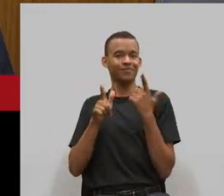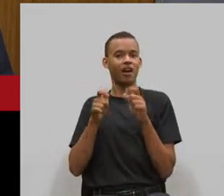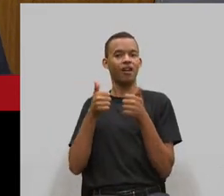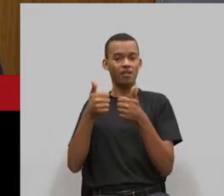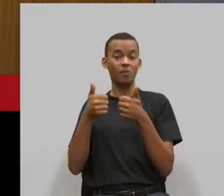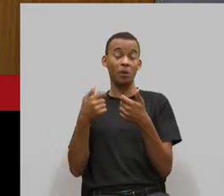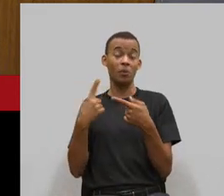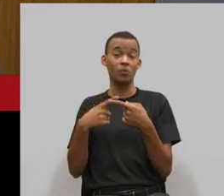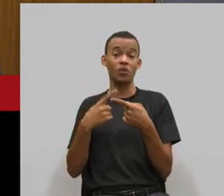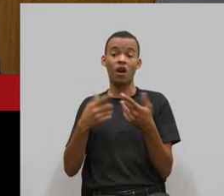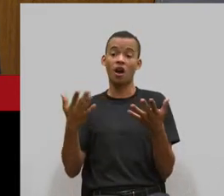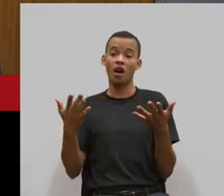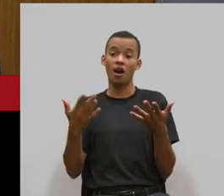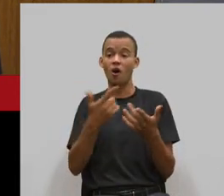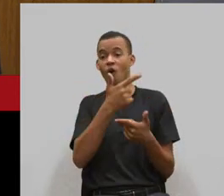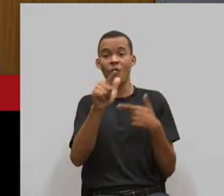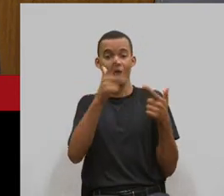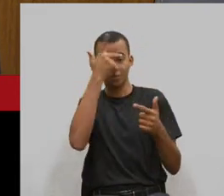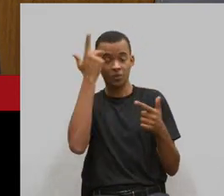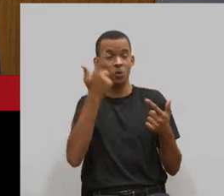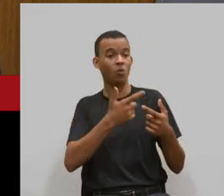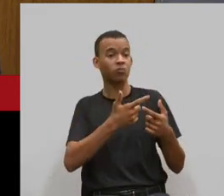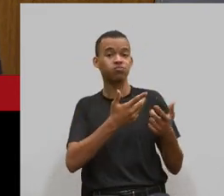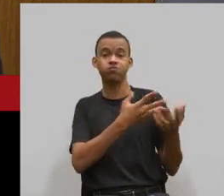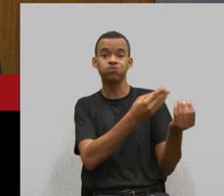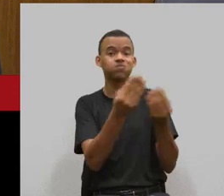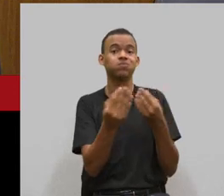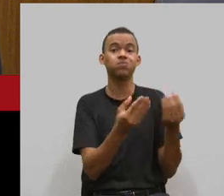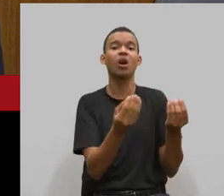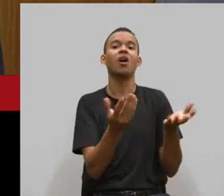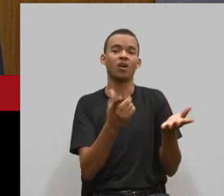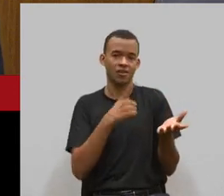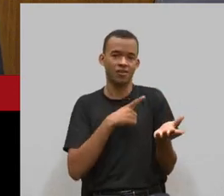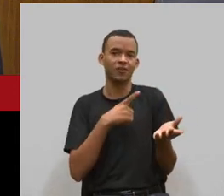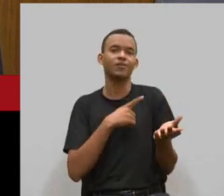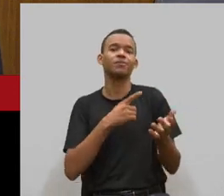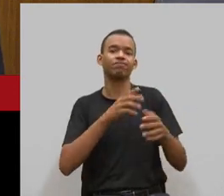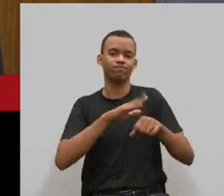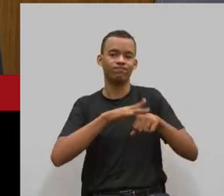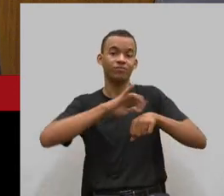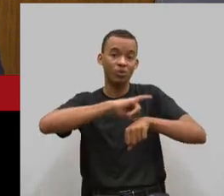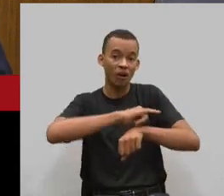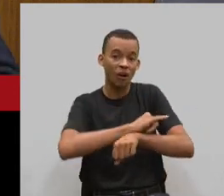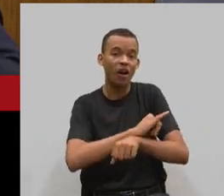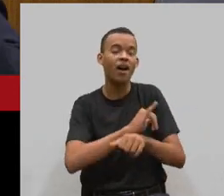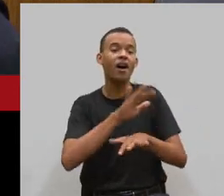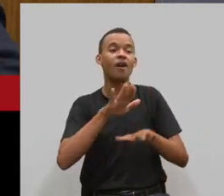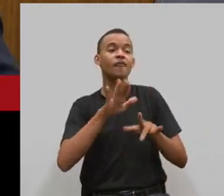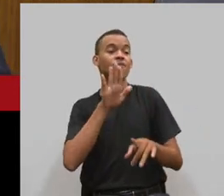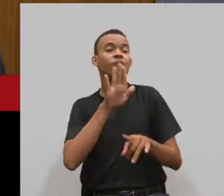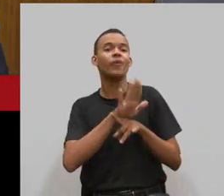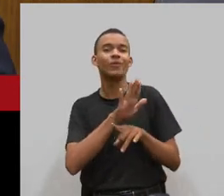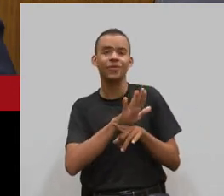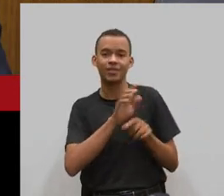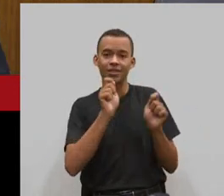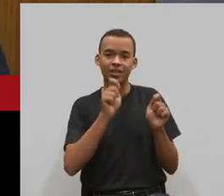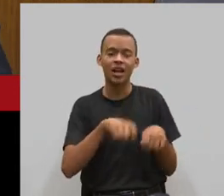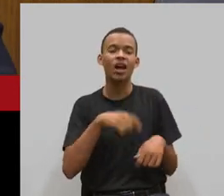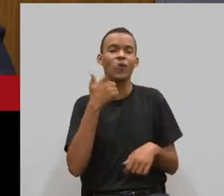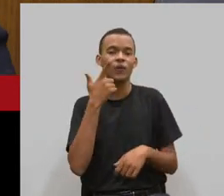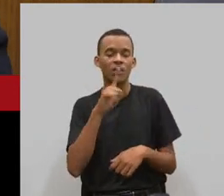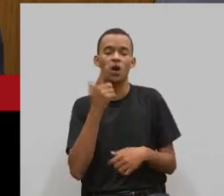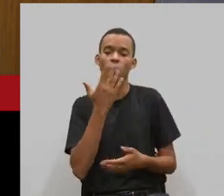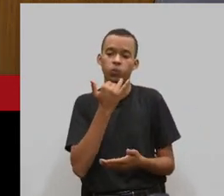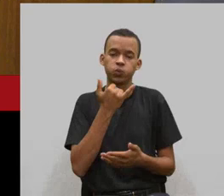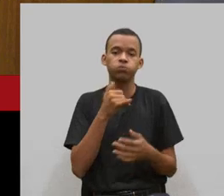obesidade que poderia tá aí eh melhorando sua condição eh largando a obesidade começando a fazer uma dieta um treinamento